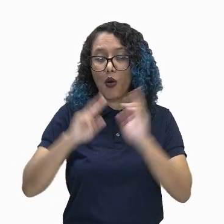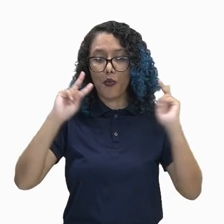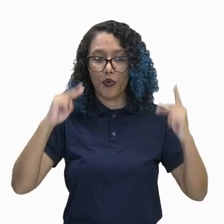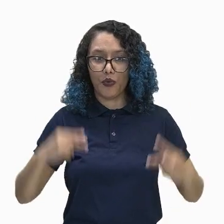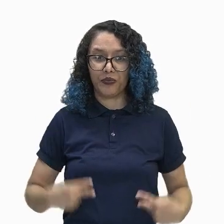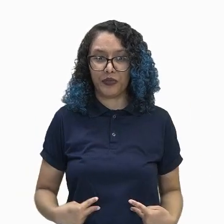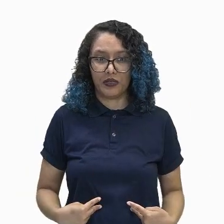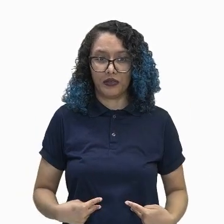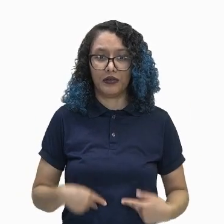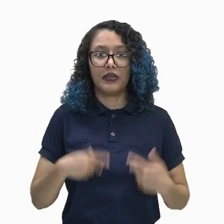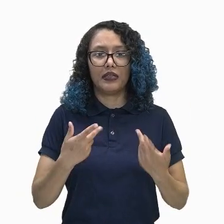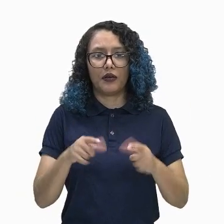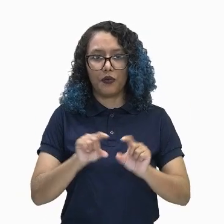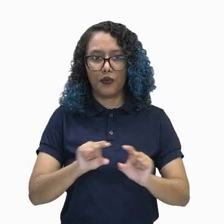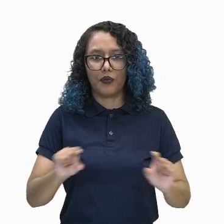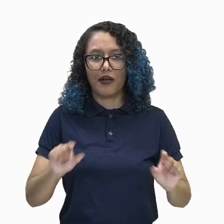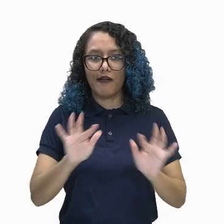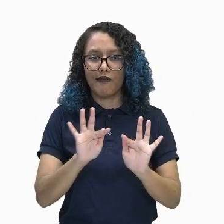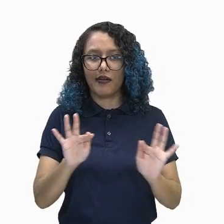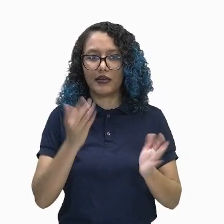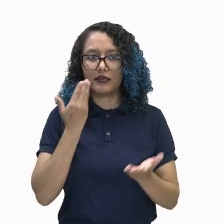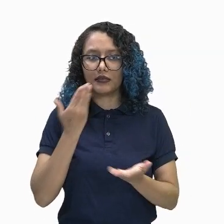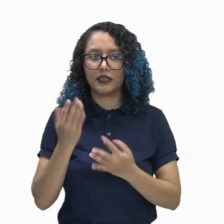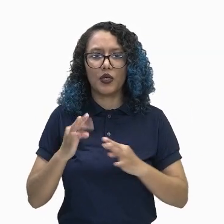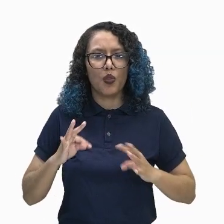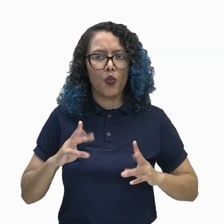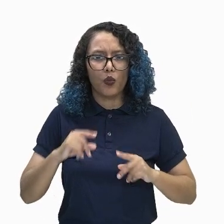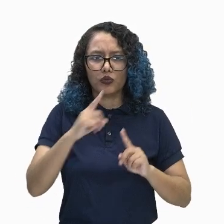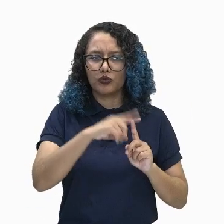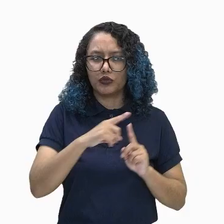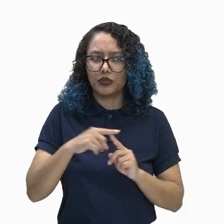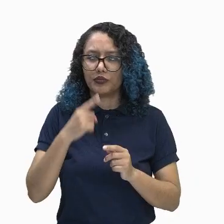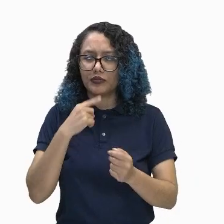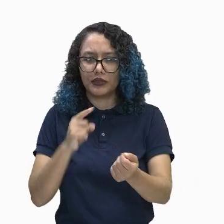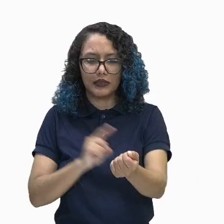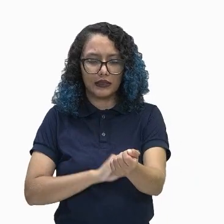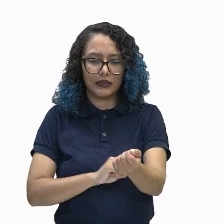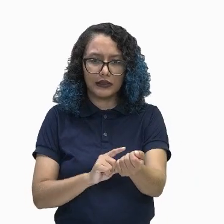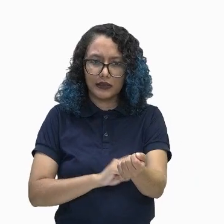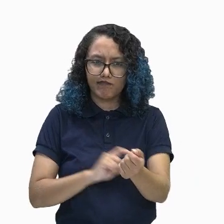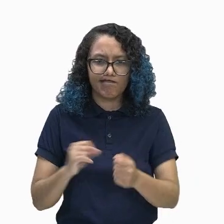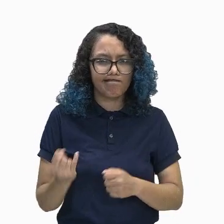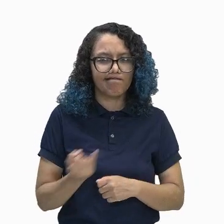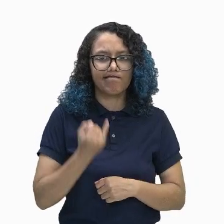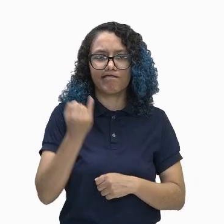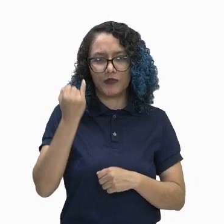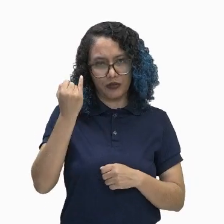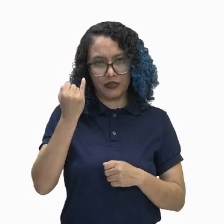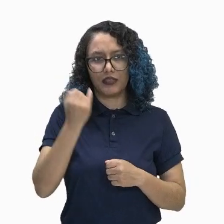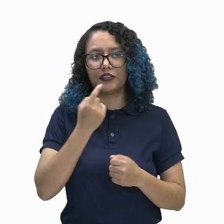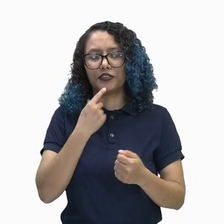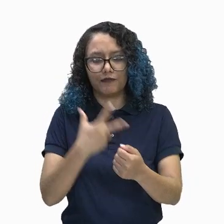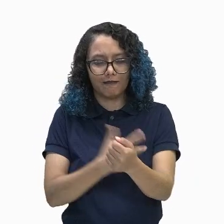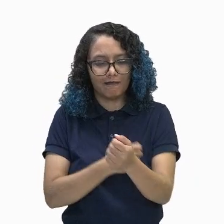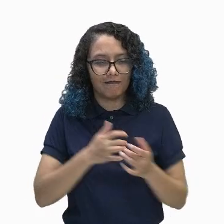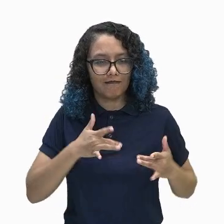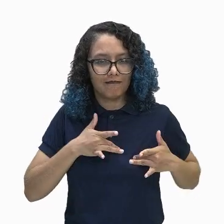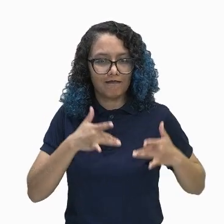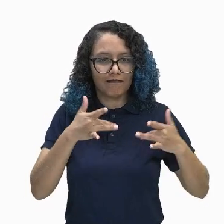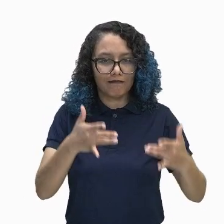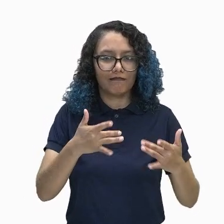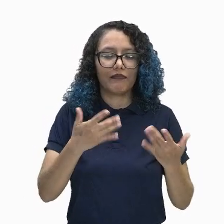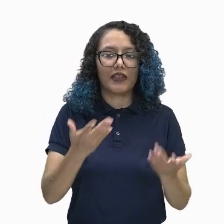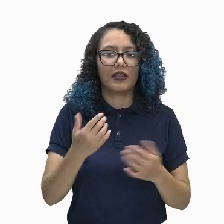que o enunciado diz: todos os tipos de sangue importam. Doe sangue. Perceba que tipos de sangue, essa palavra